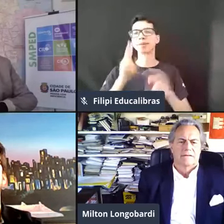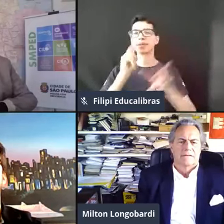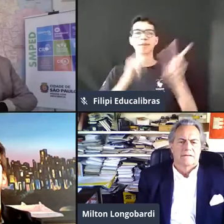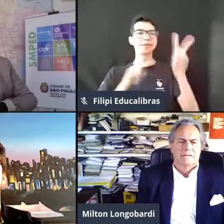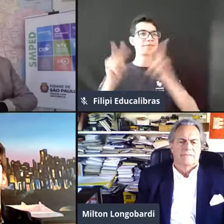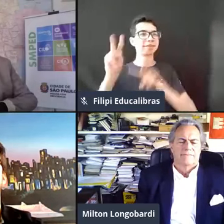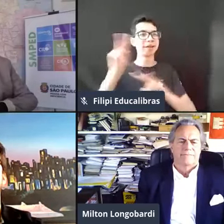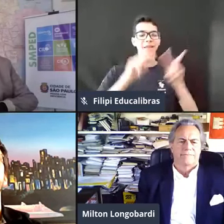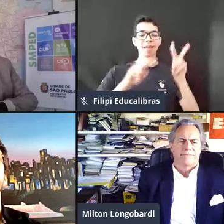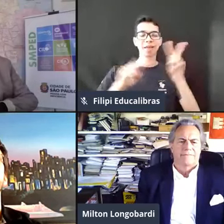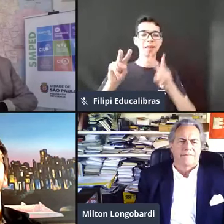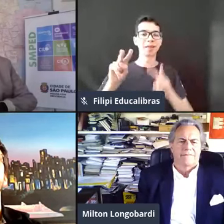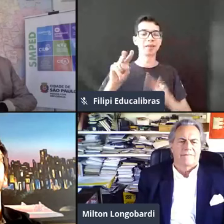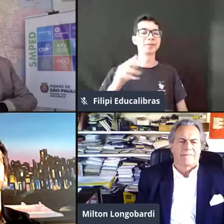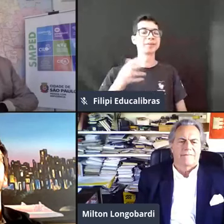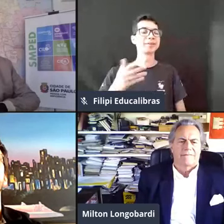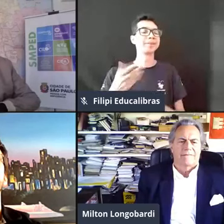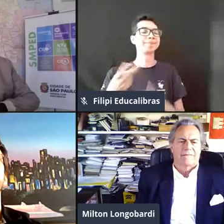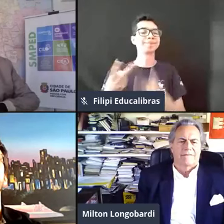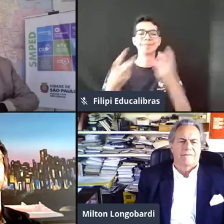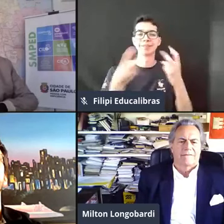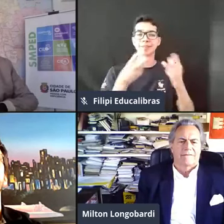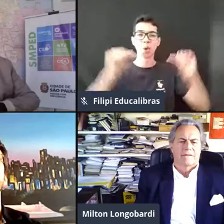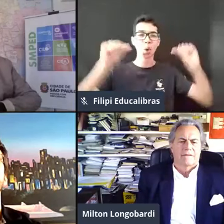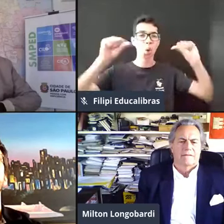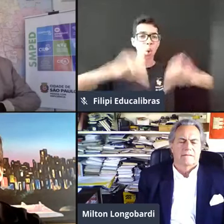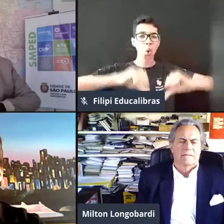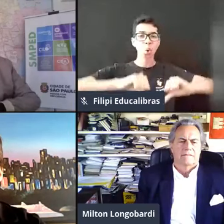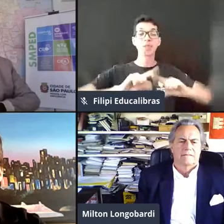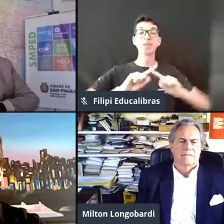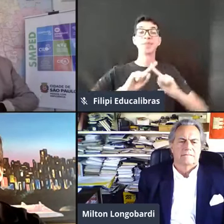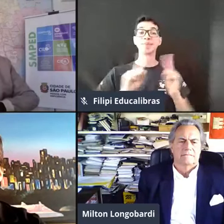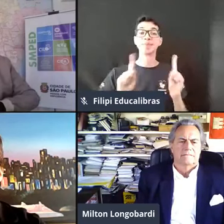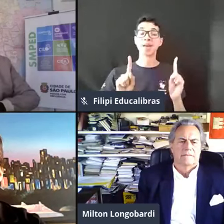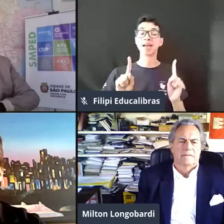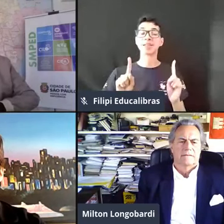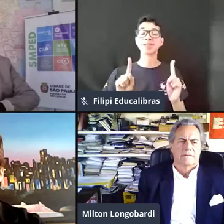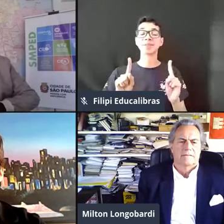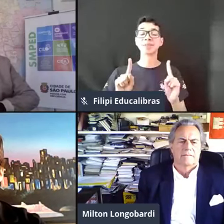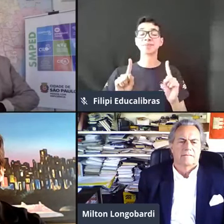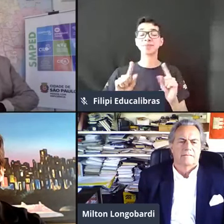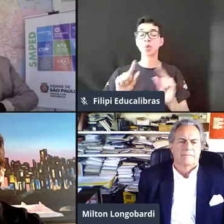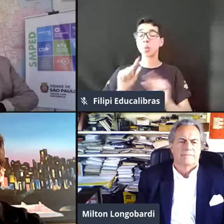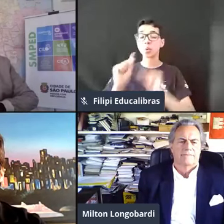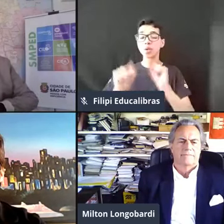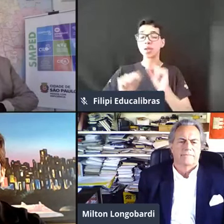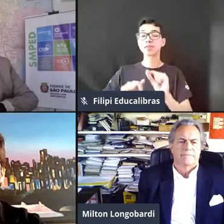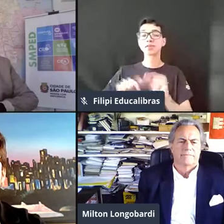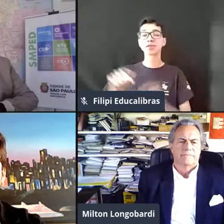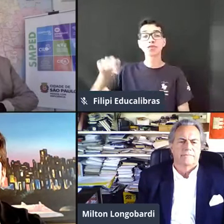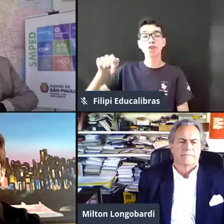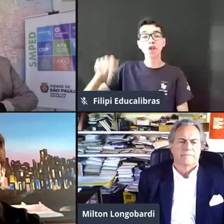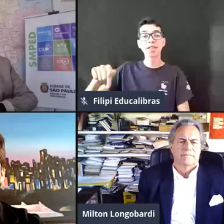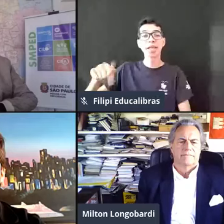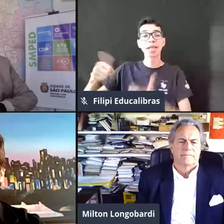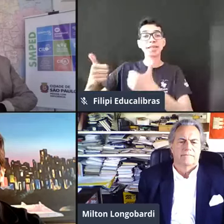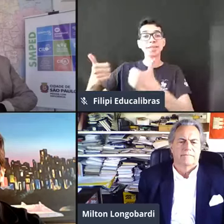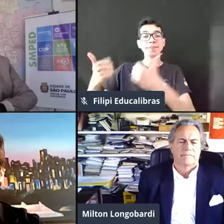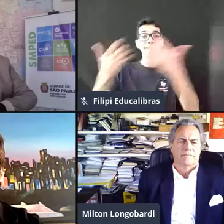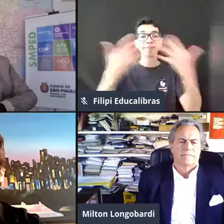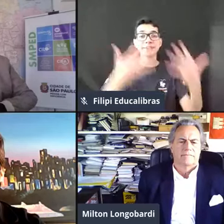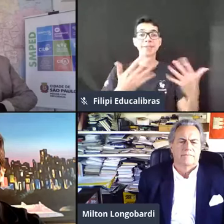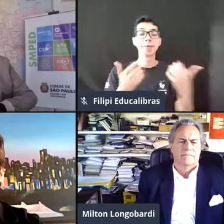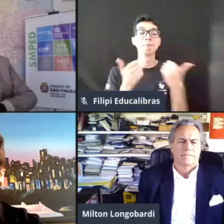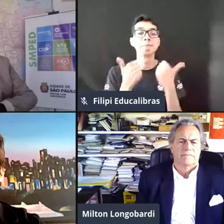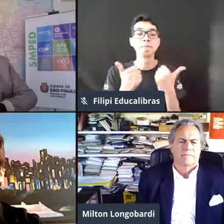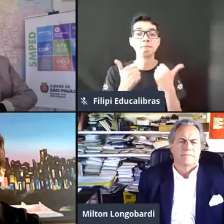que você consegue tirar de positivo dessa crise? Você vê alguma janela de oportunidade, né,